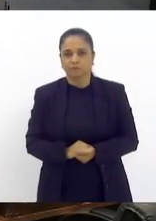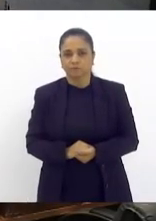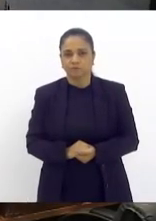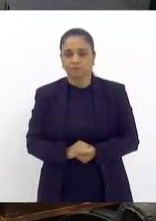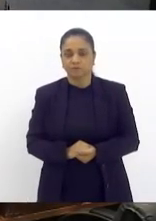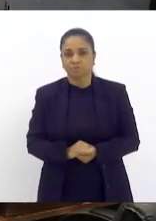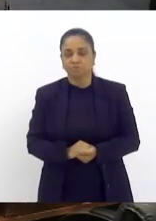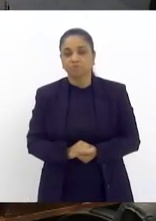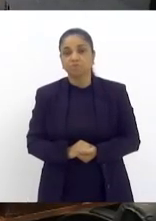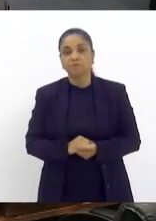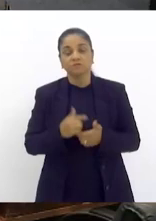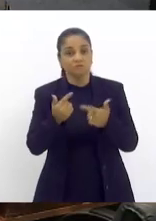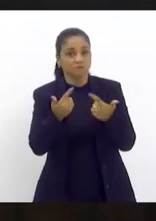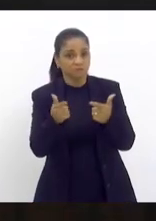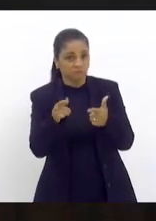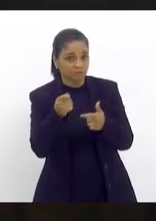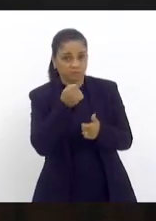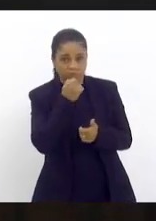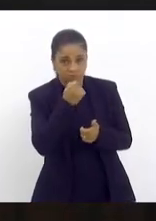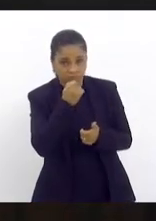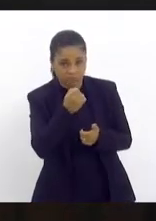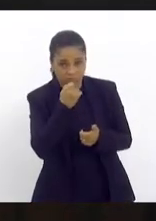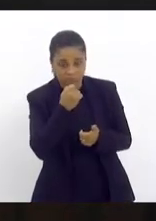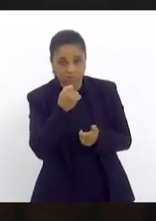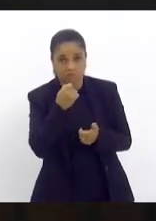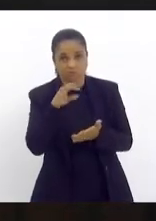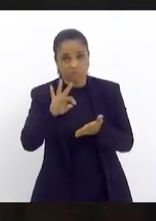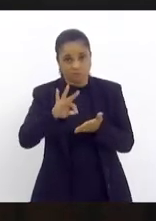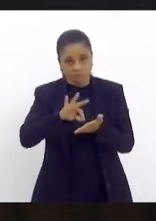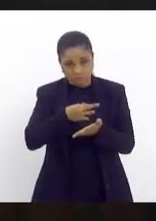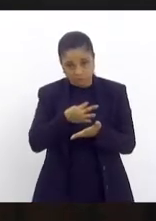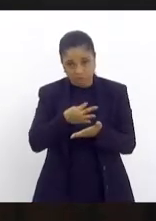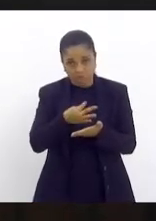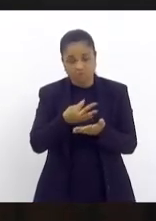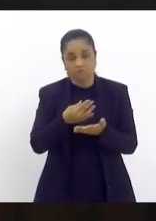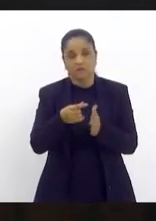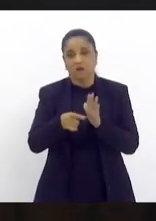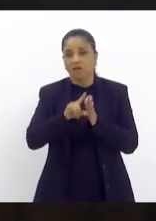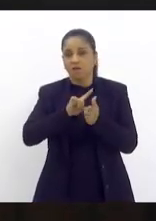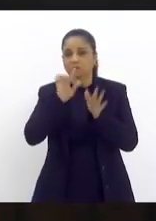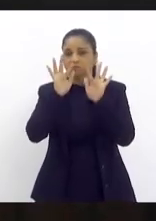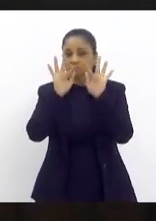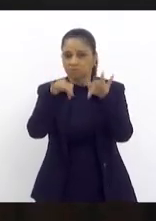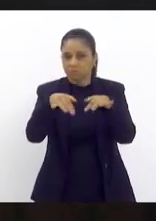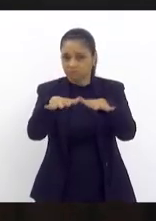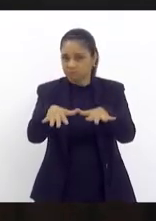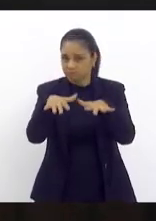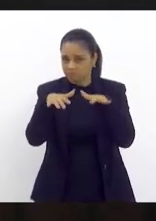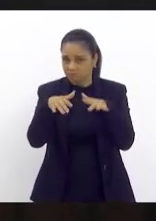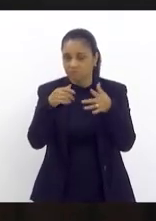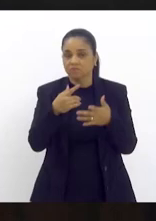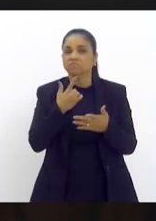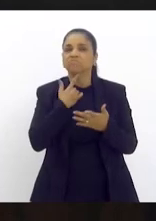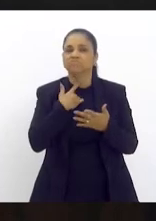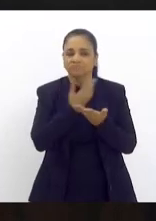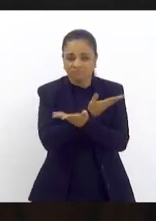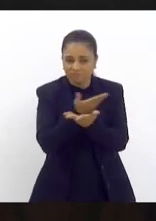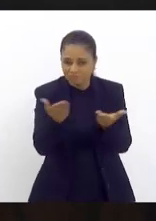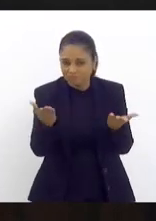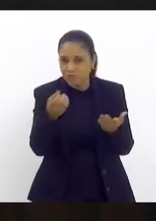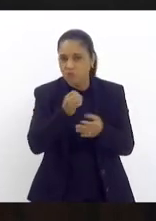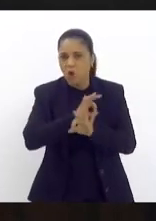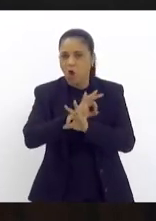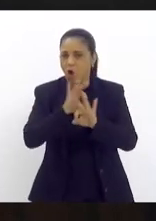Não havendo mais oradores inscritos, antes de encerrar essa sessão, desejo a todos uma ótima